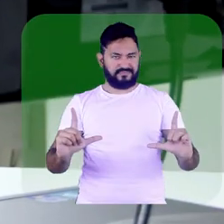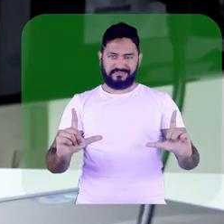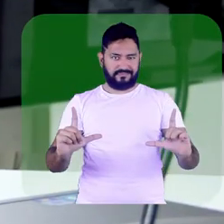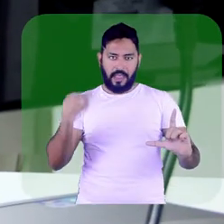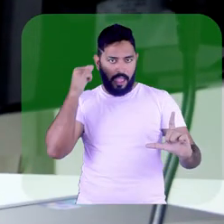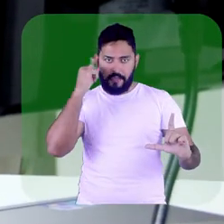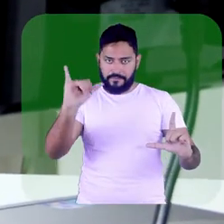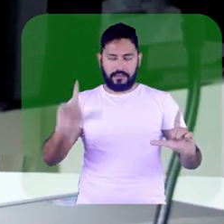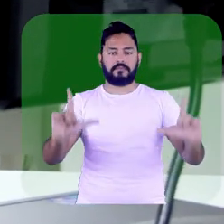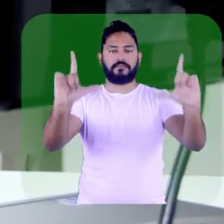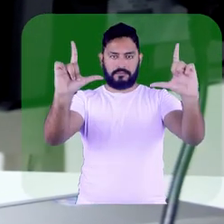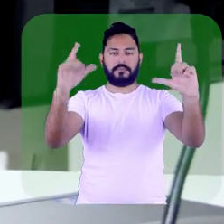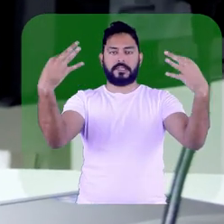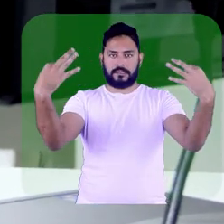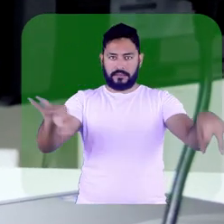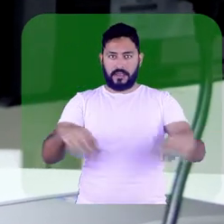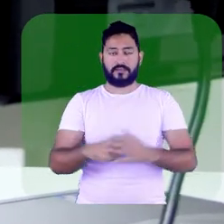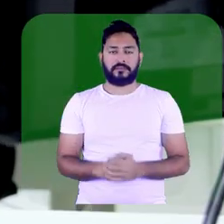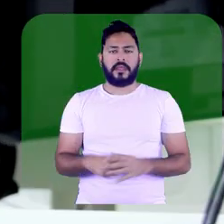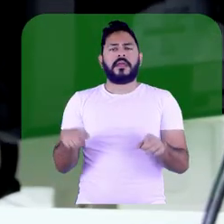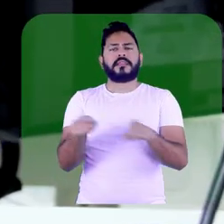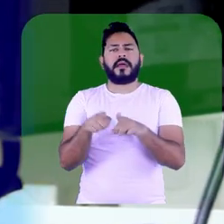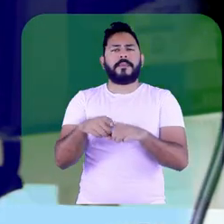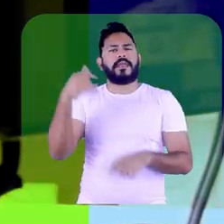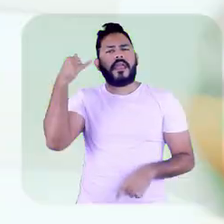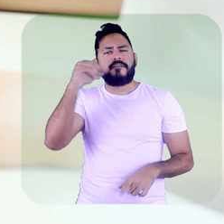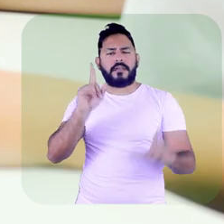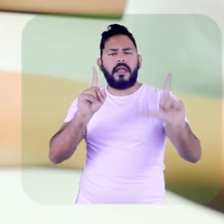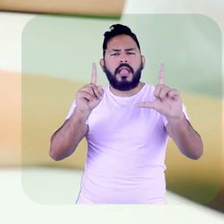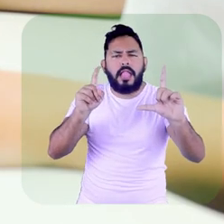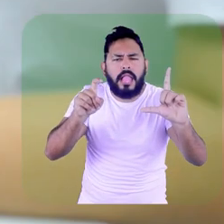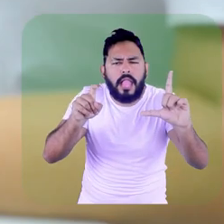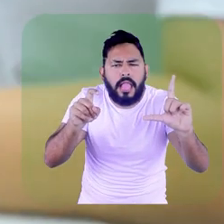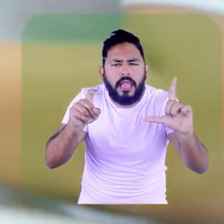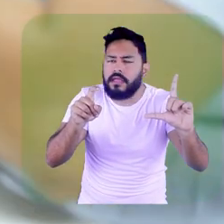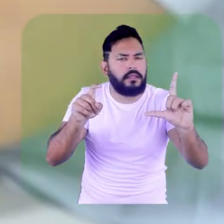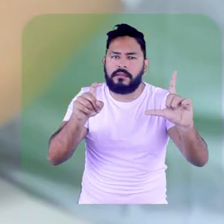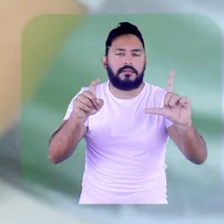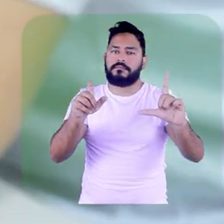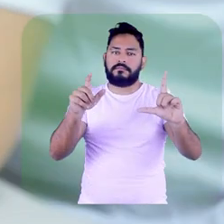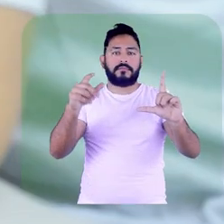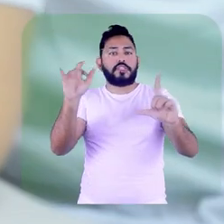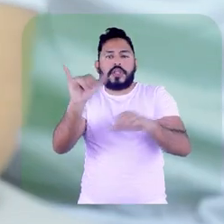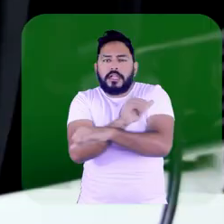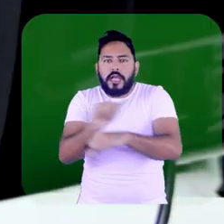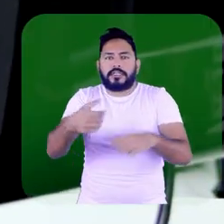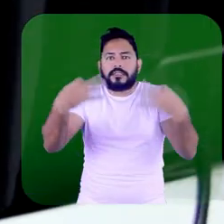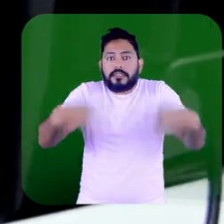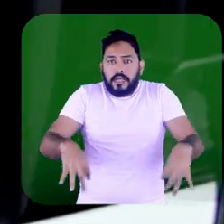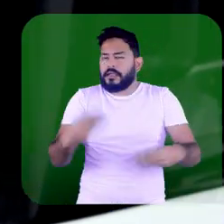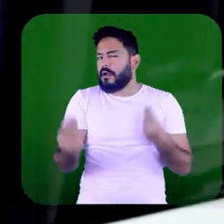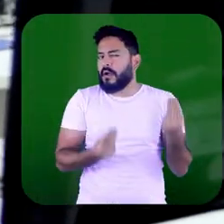de maneira que evite que seu pescoço force para cima ou para baixo. Ao usar computador, não incline o seu corpo para visualizar